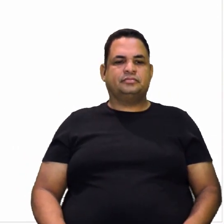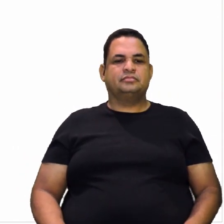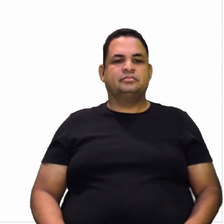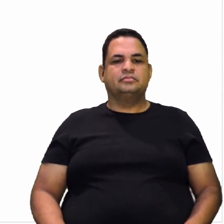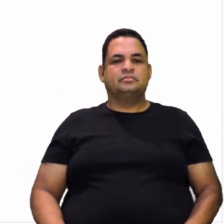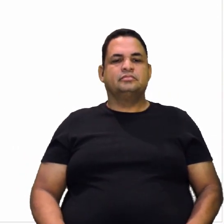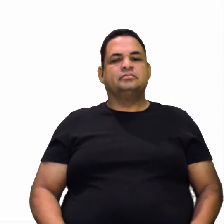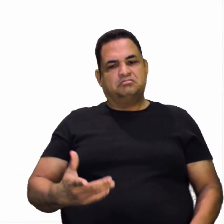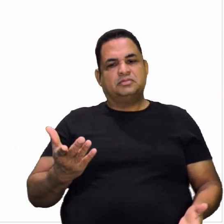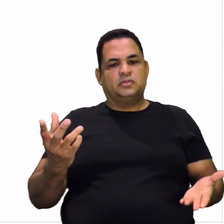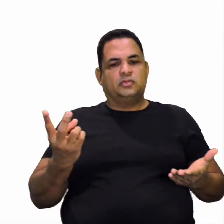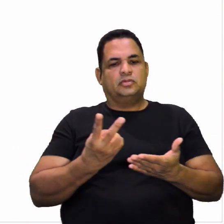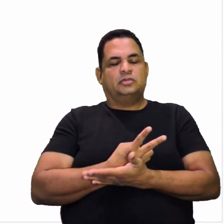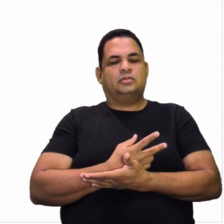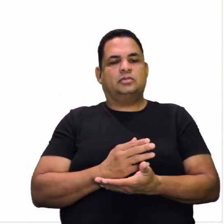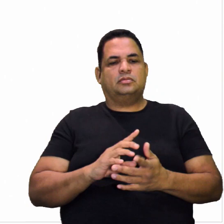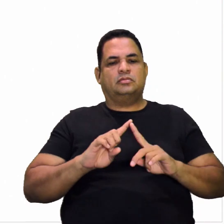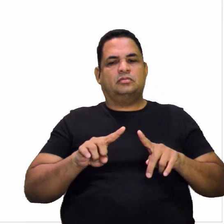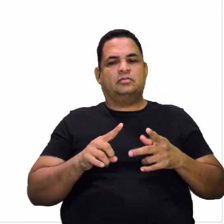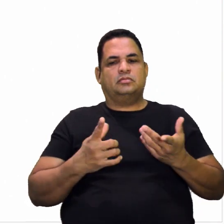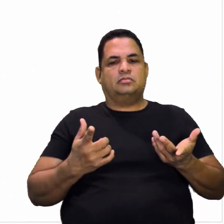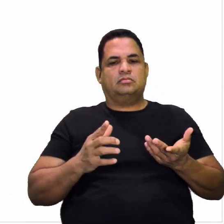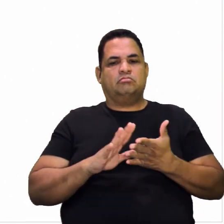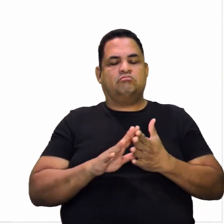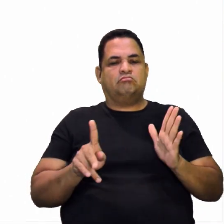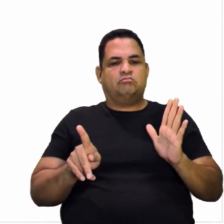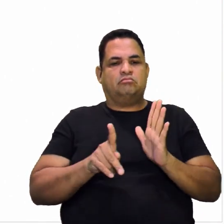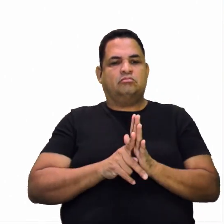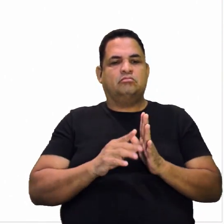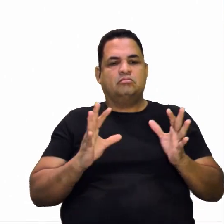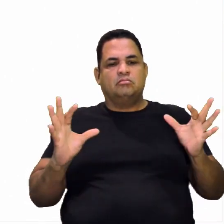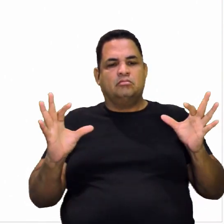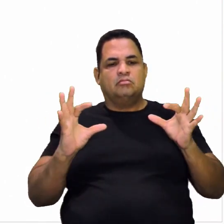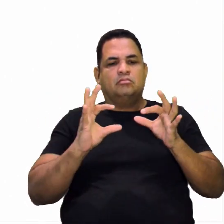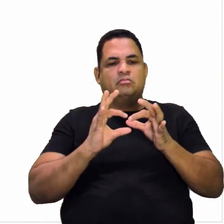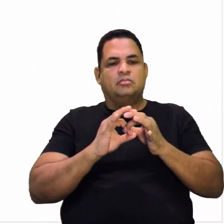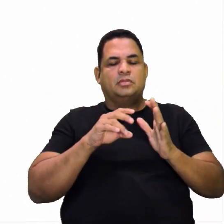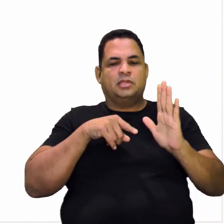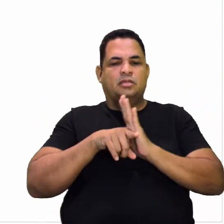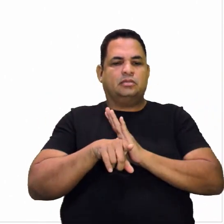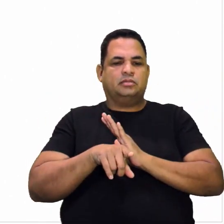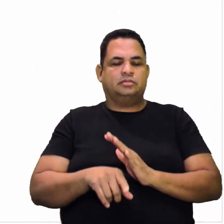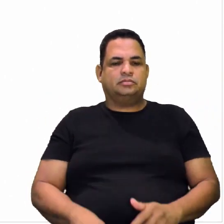existem, mas não propriamente associado à pergunta.